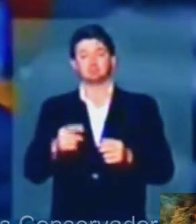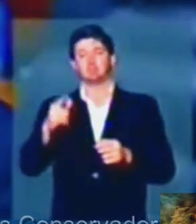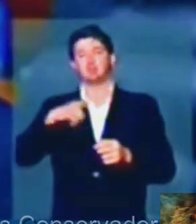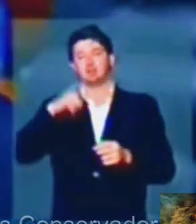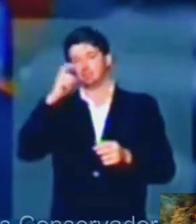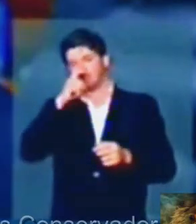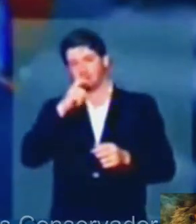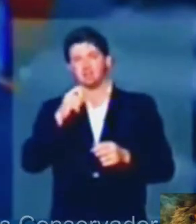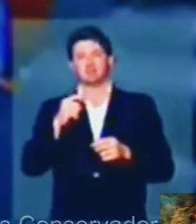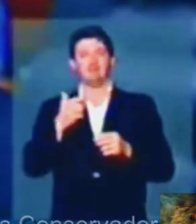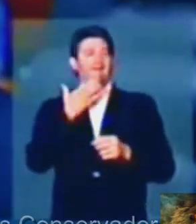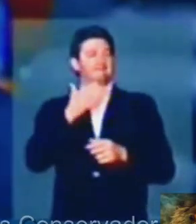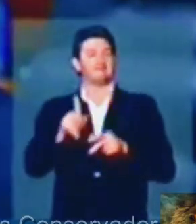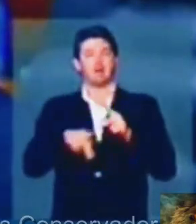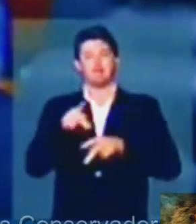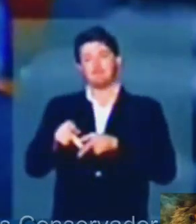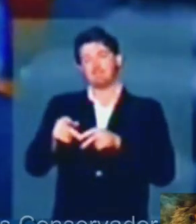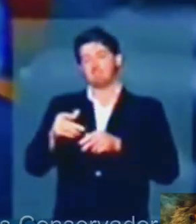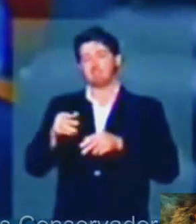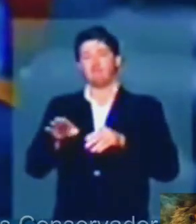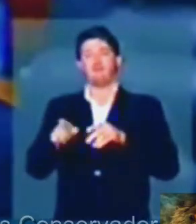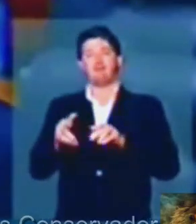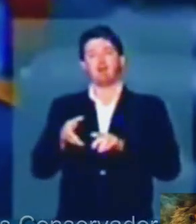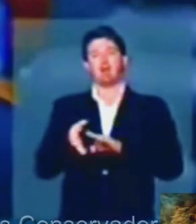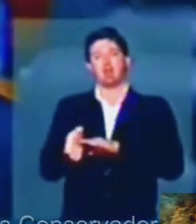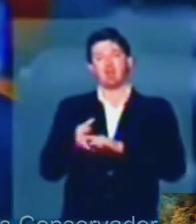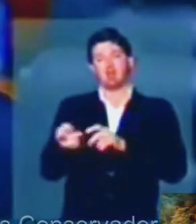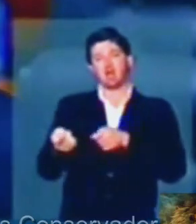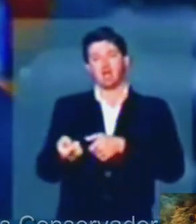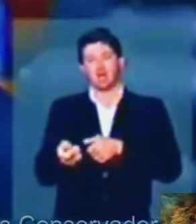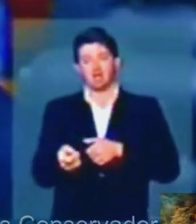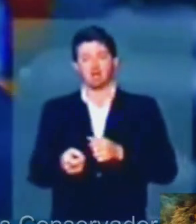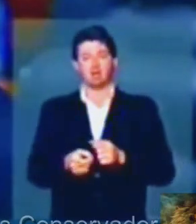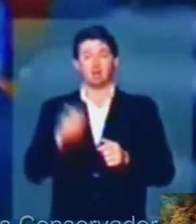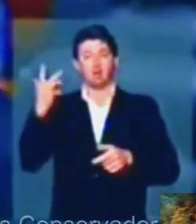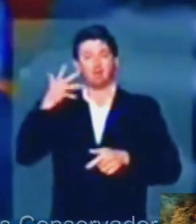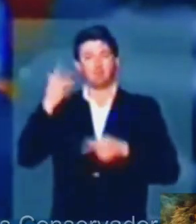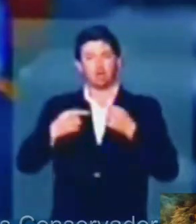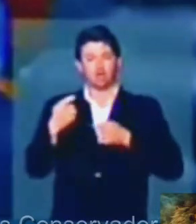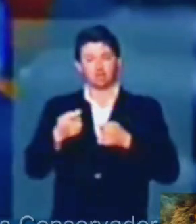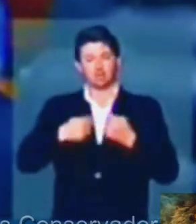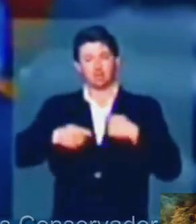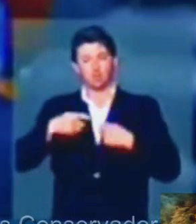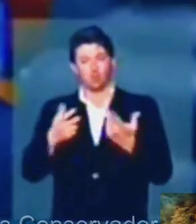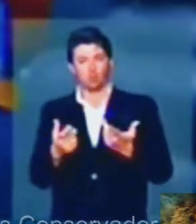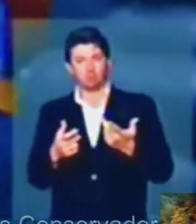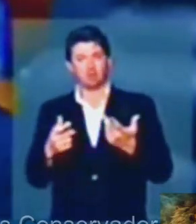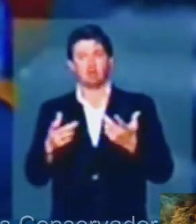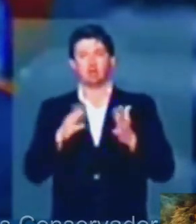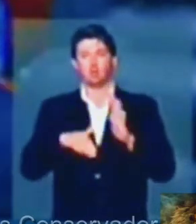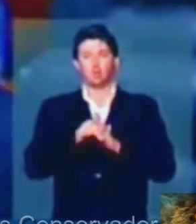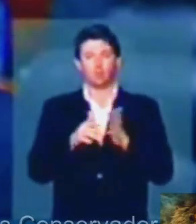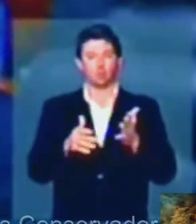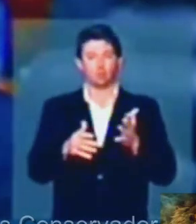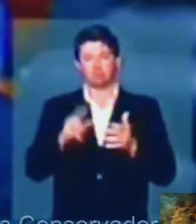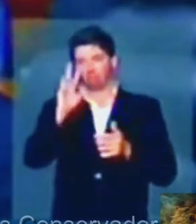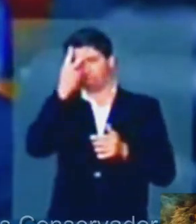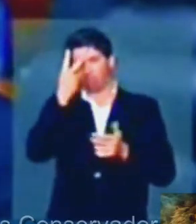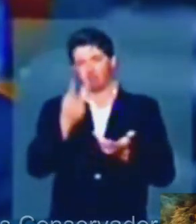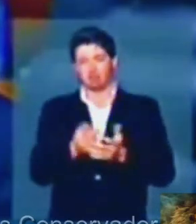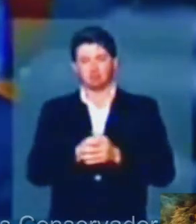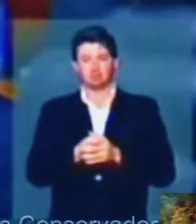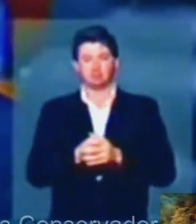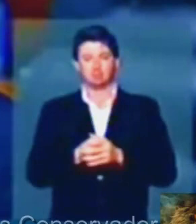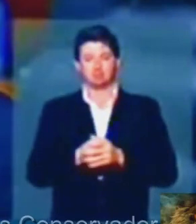mentiras, populismo, demagogia, uma política econômica completamente